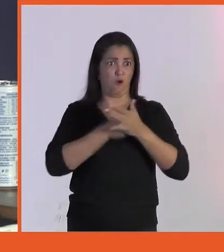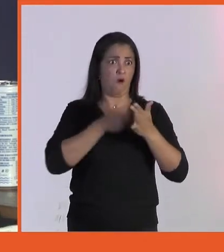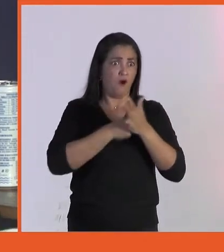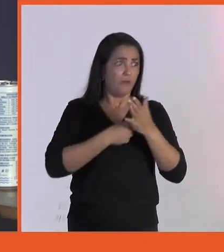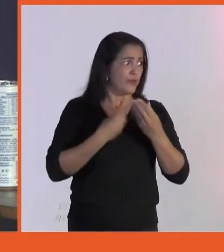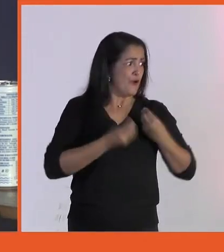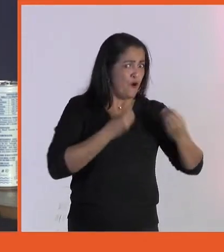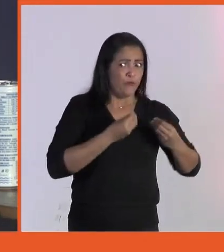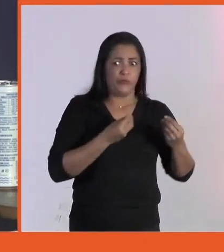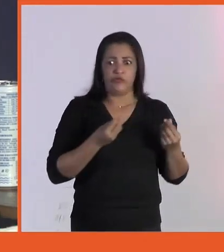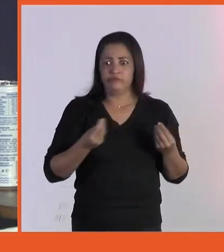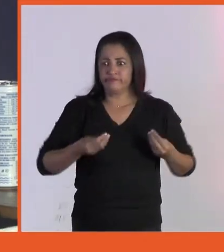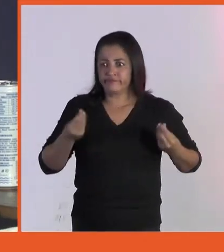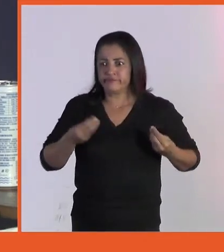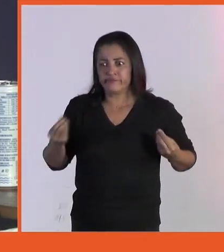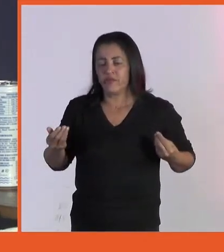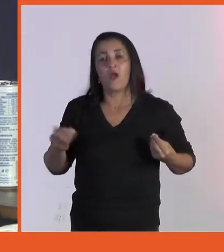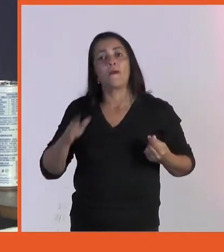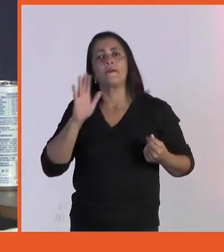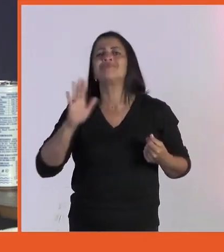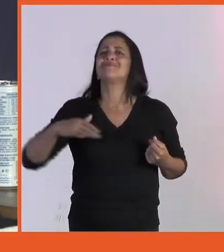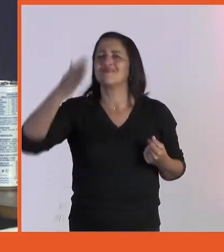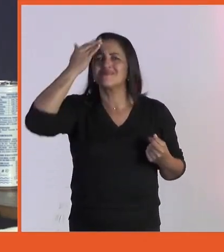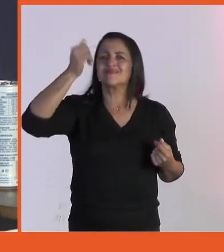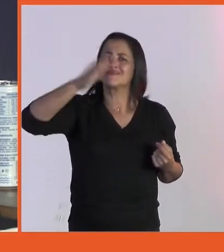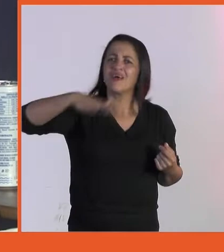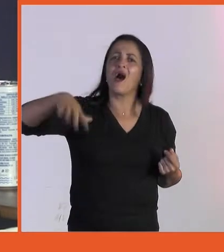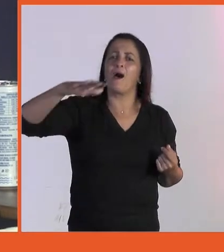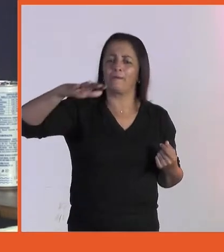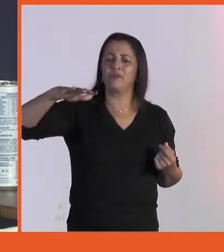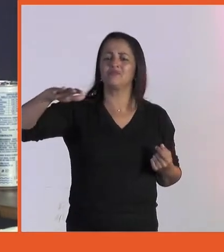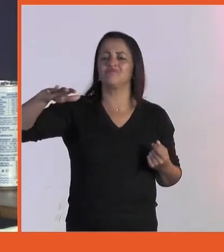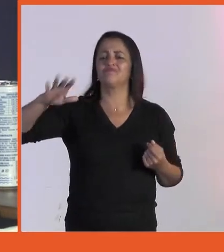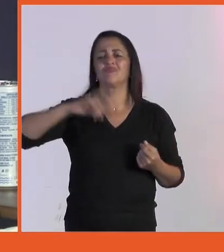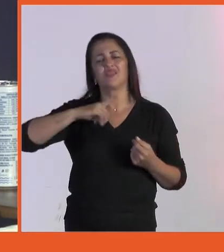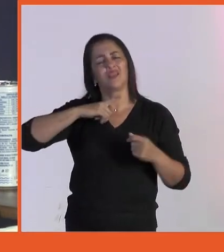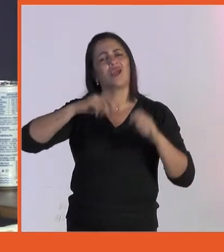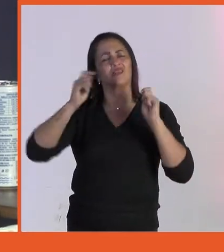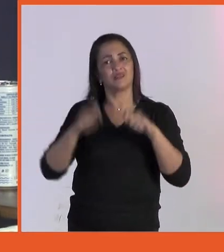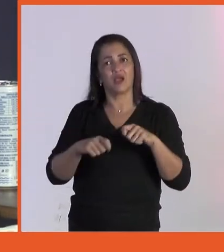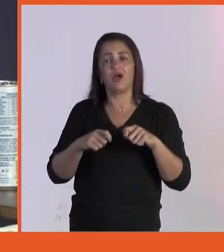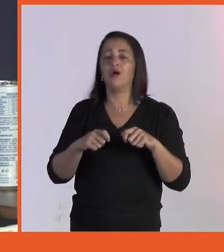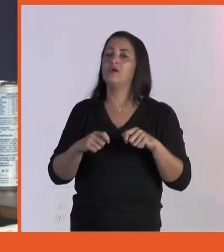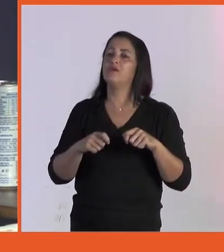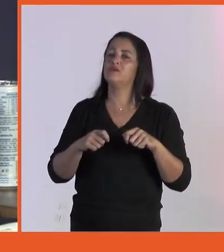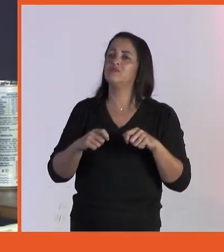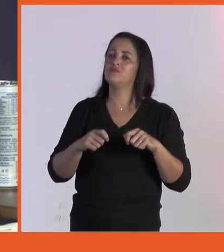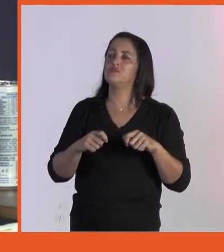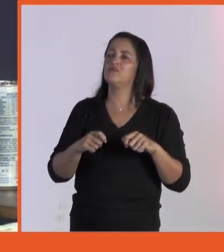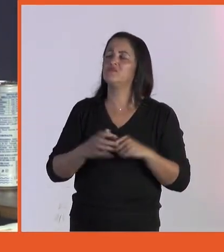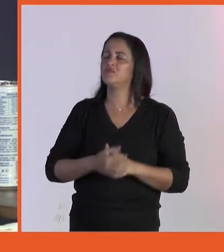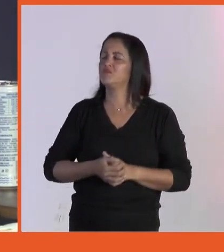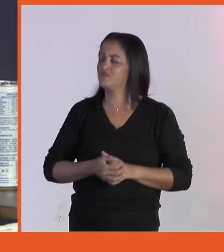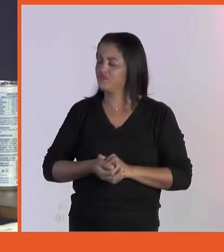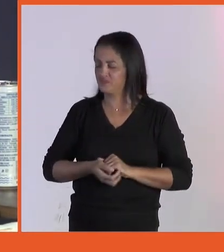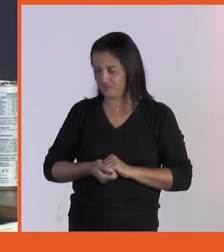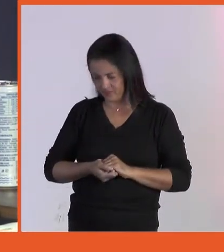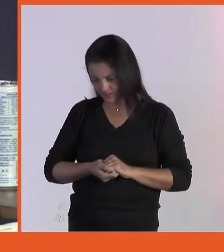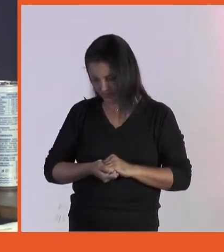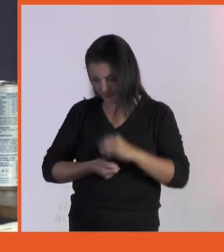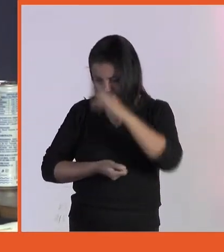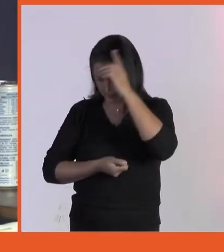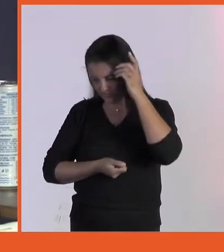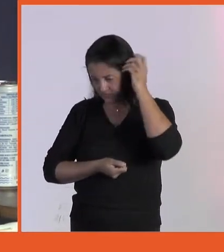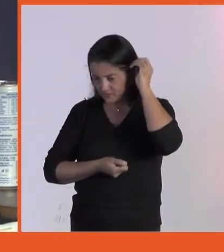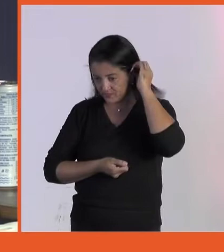entrar nesse ponto. Mas assim, eles sabem que, pô, o dia tá chato, tô triste, pô, eu vou estar lá. E aí que tem uma